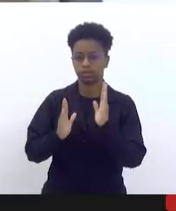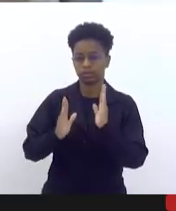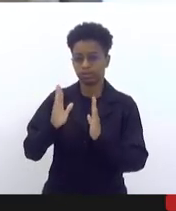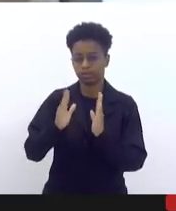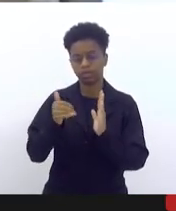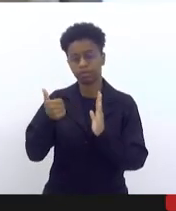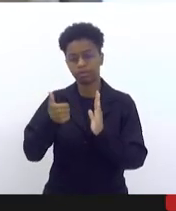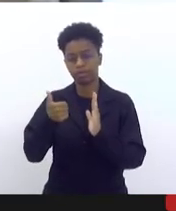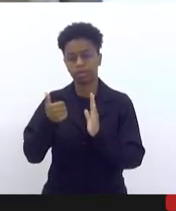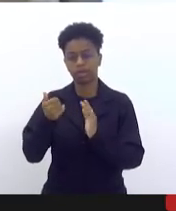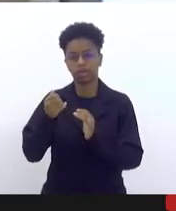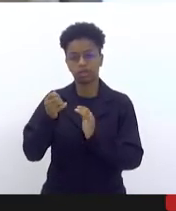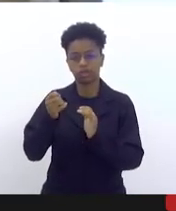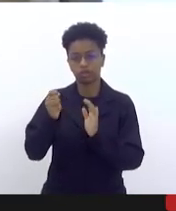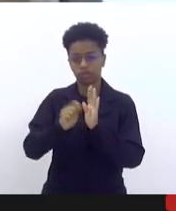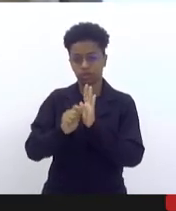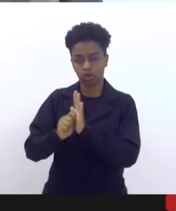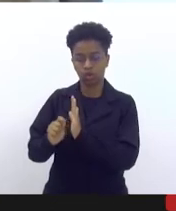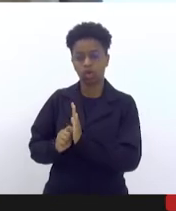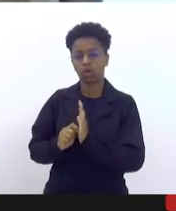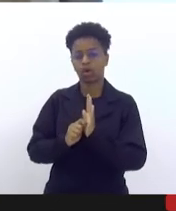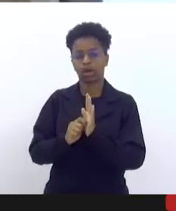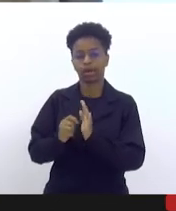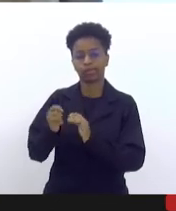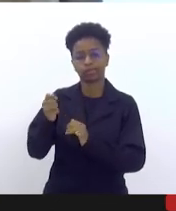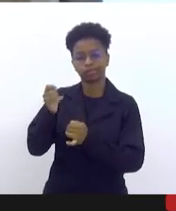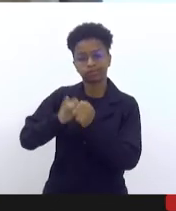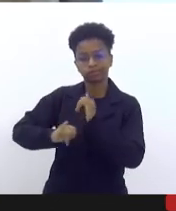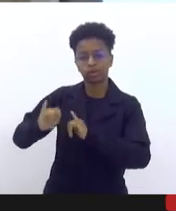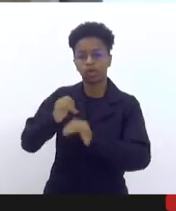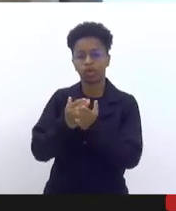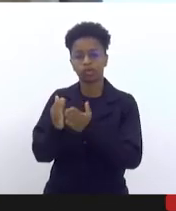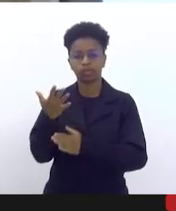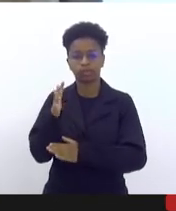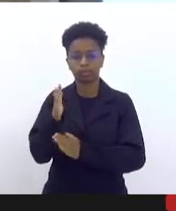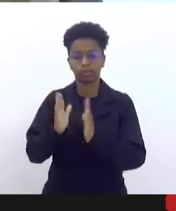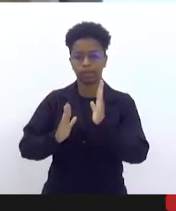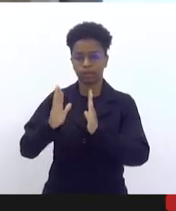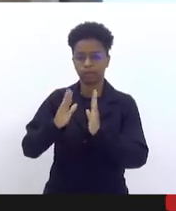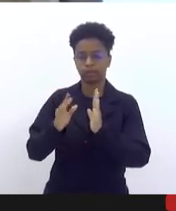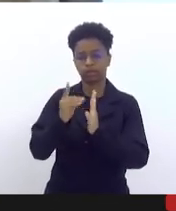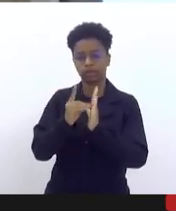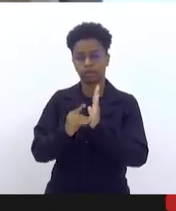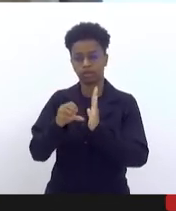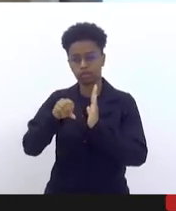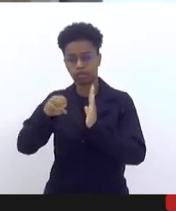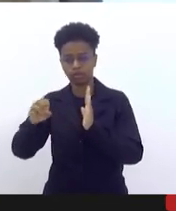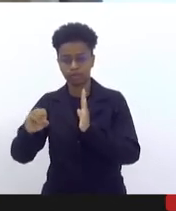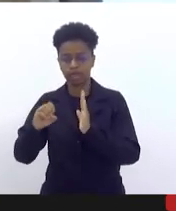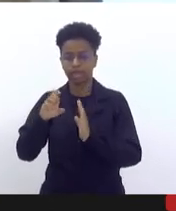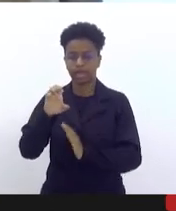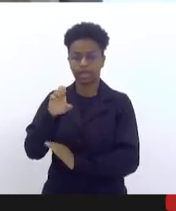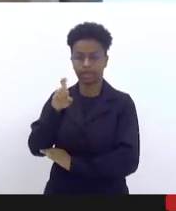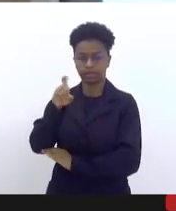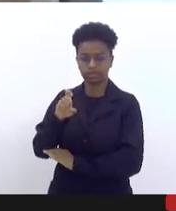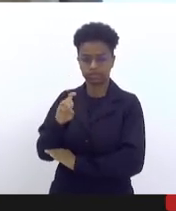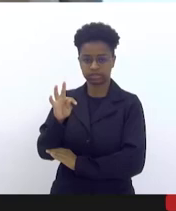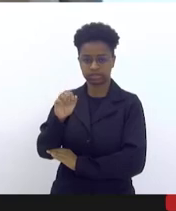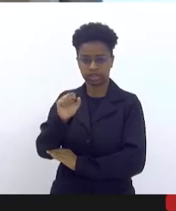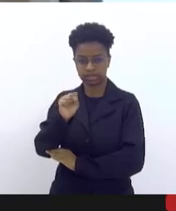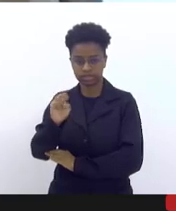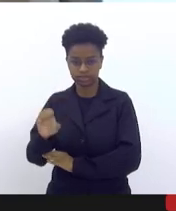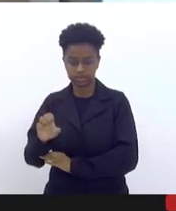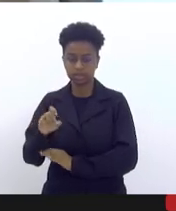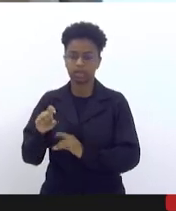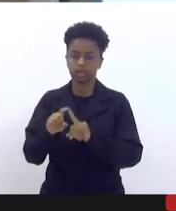primeiras drogas sintéticas que estouraram ali nos na transição para os anos 90 o ecstas MDMA Eles eram